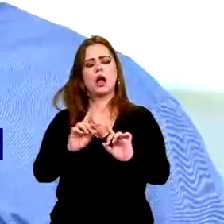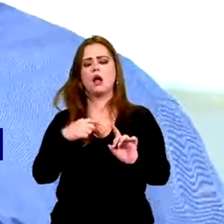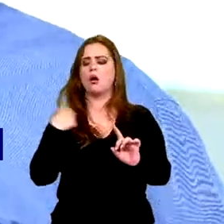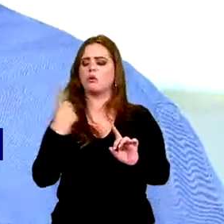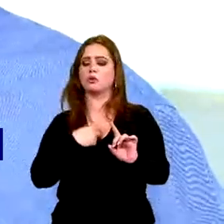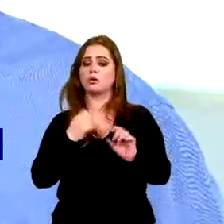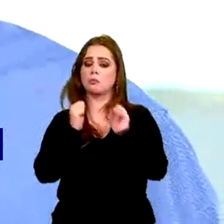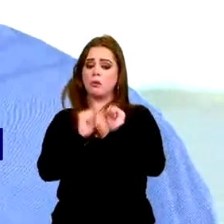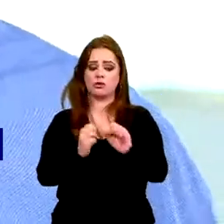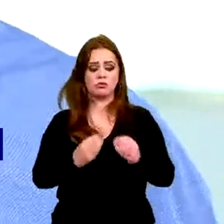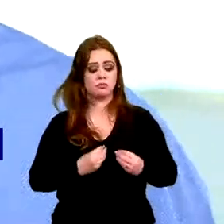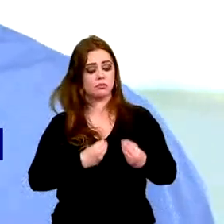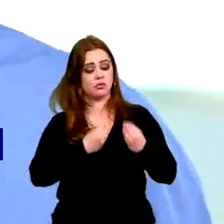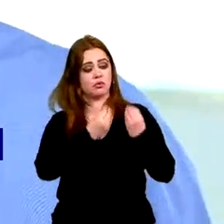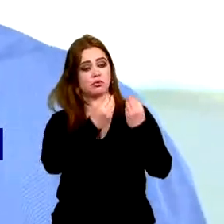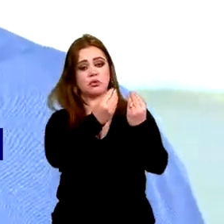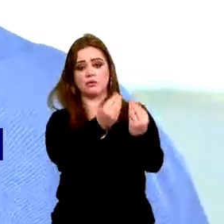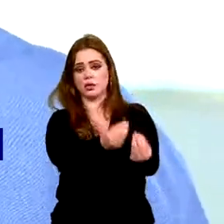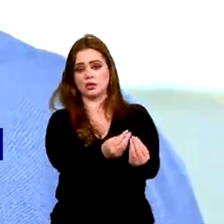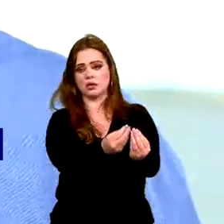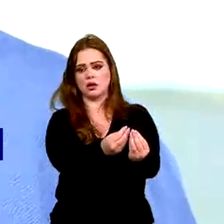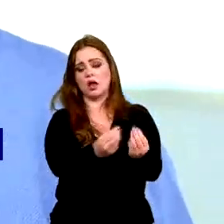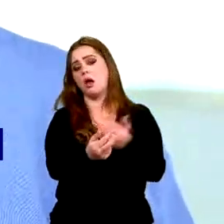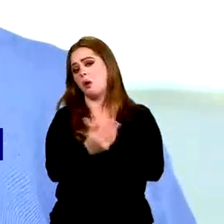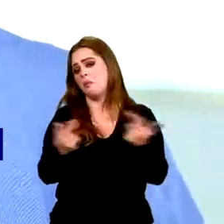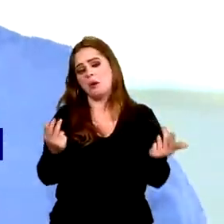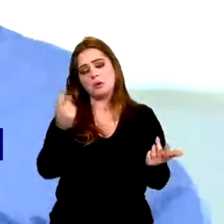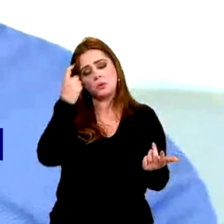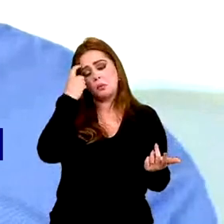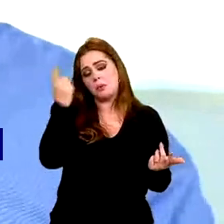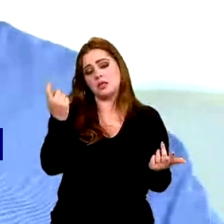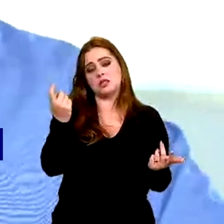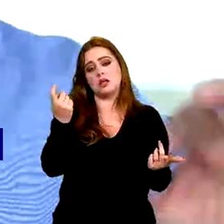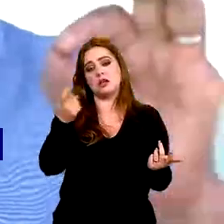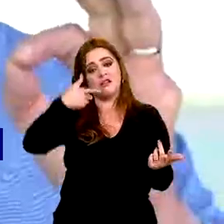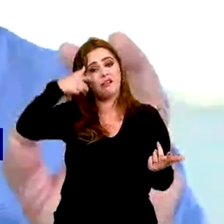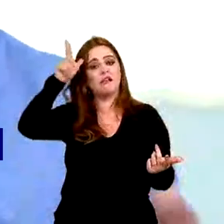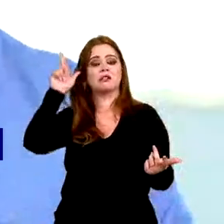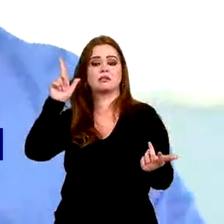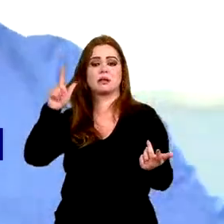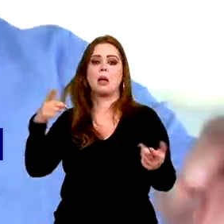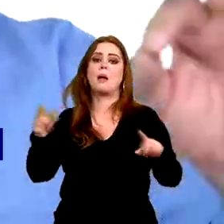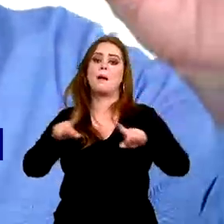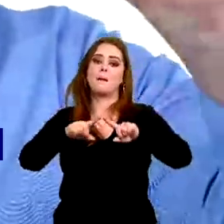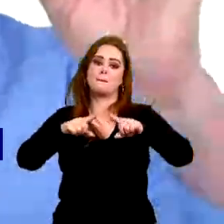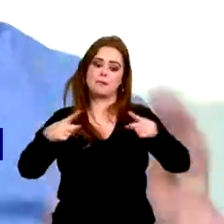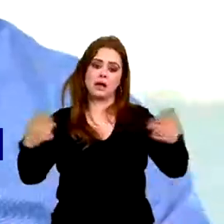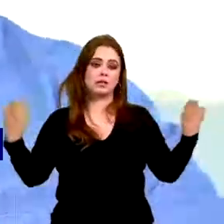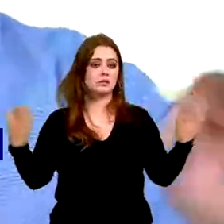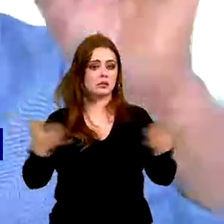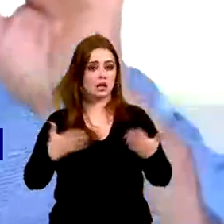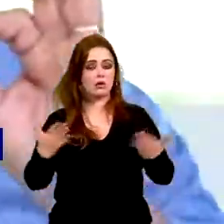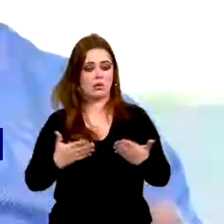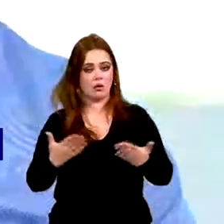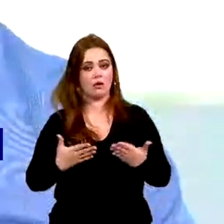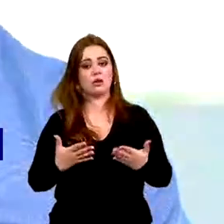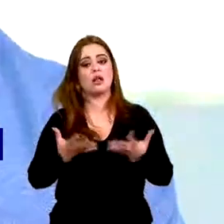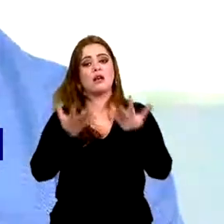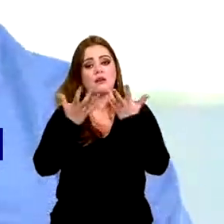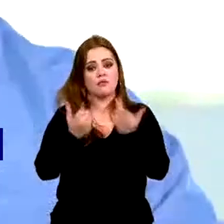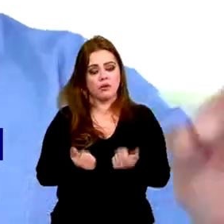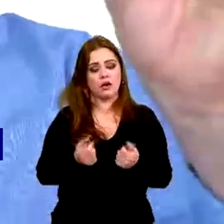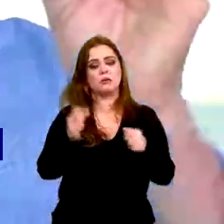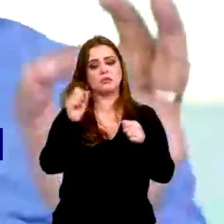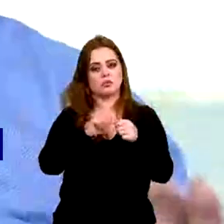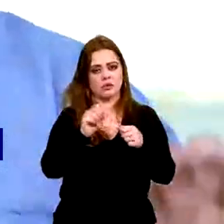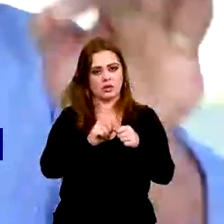pensei no segundo mandato pensei agora e nós vamos fazer nós vamos fazer uma prateleira da chamada terras introdutivas